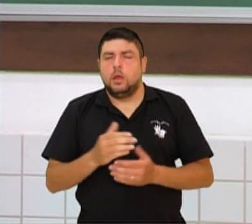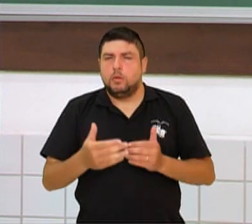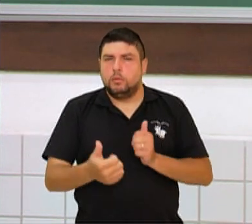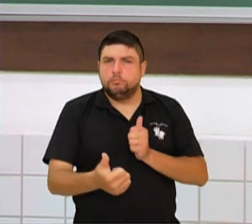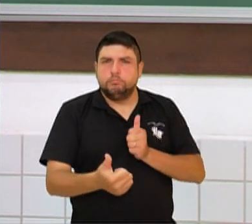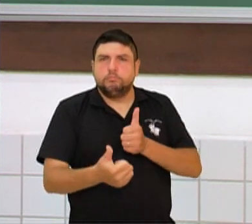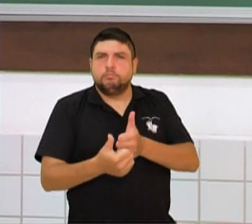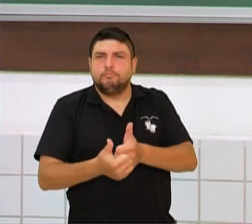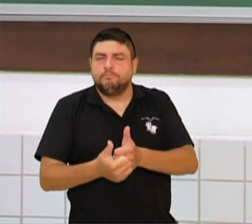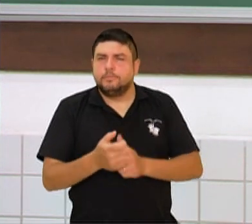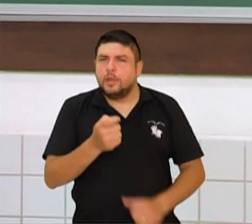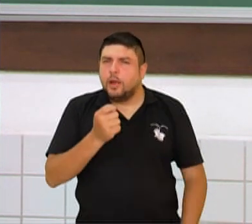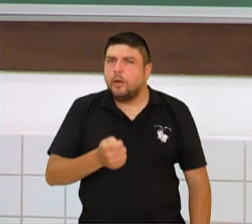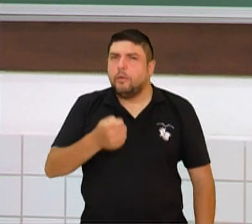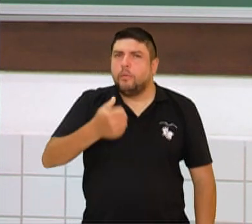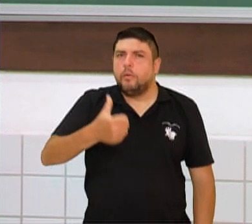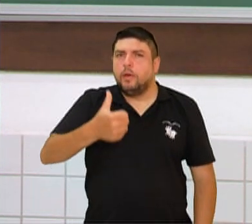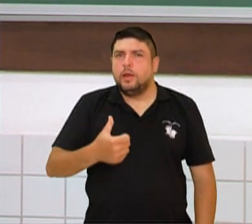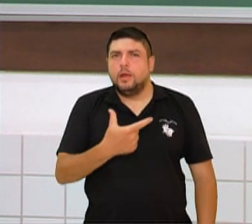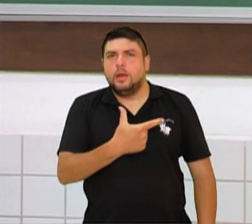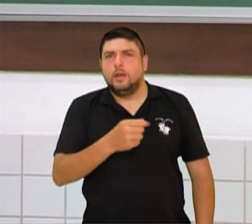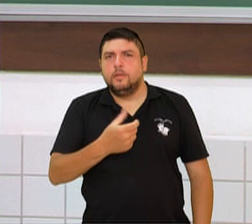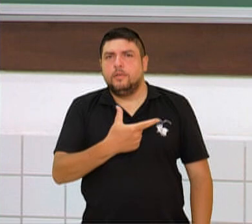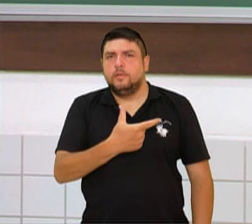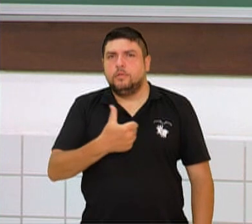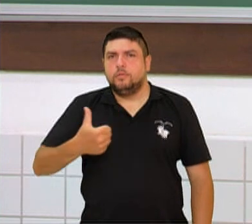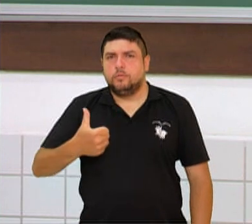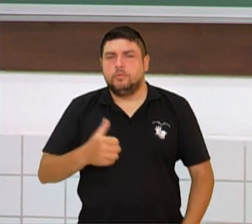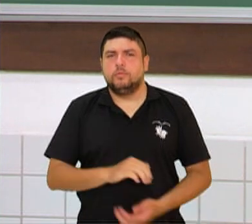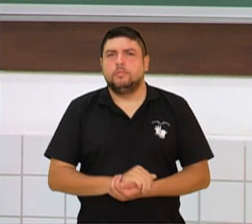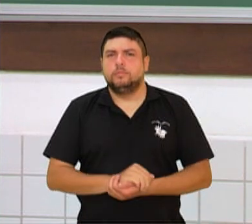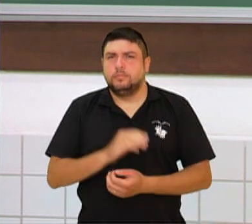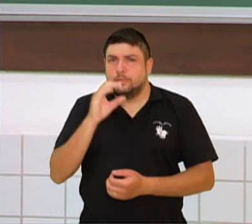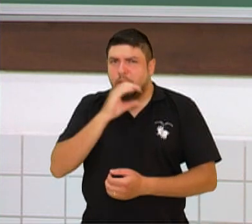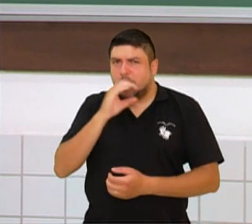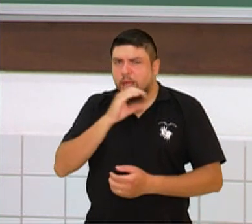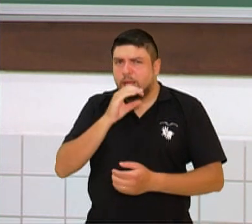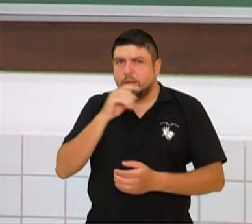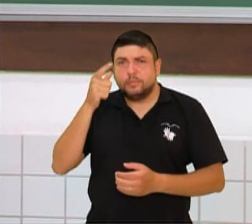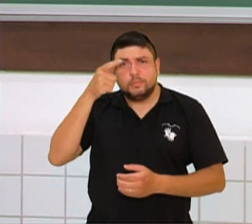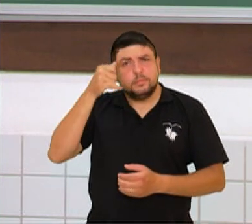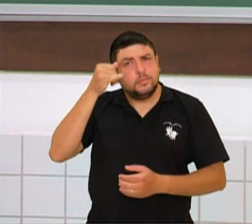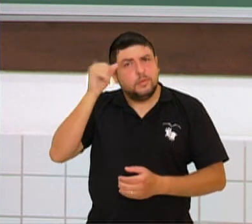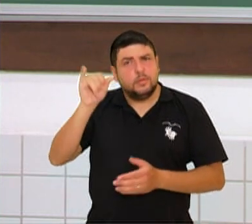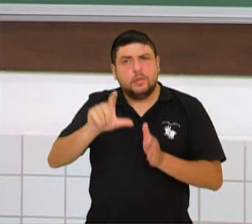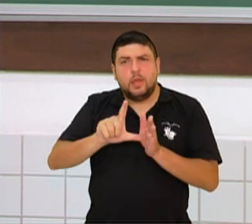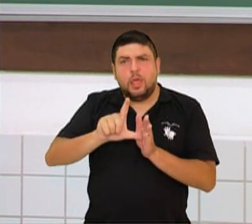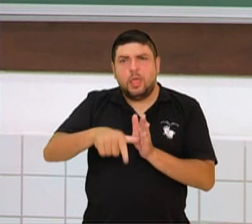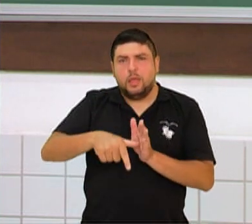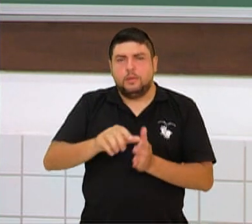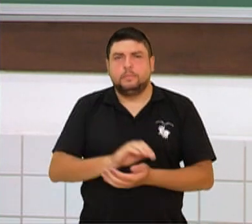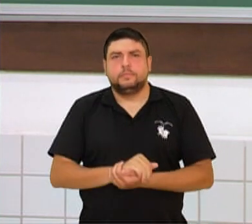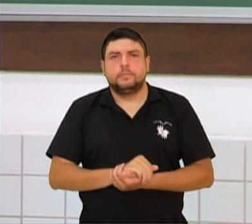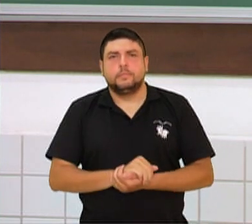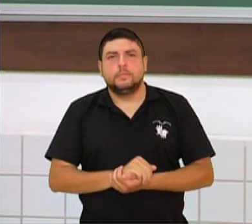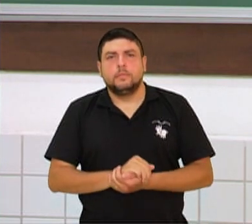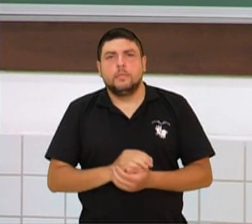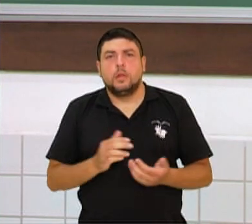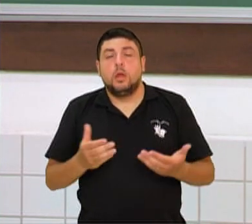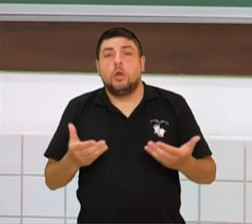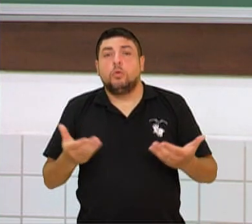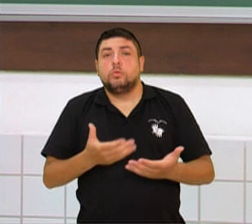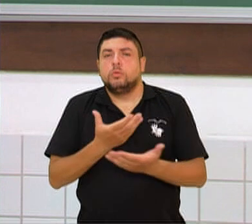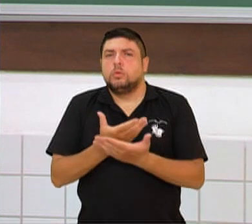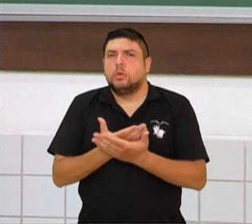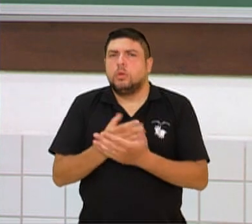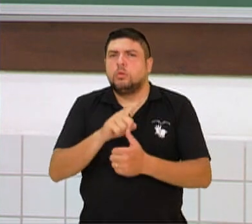em 2021, então temos que acelerar para não deixar nada para trás, ok? Então vamos verificar os nossos objetivos das nossas